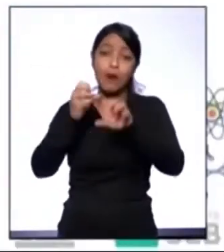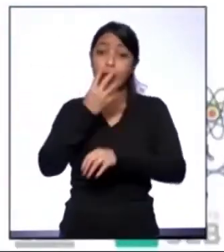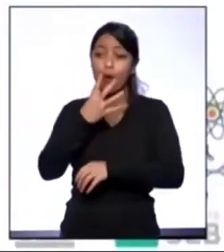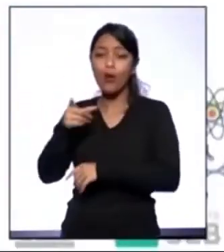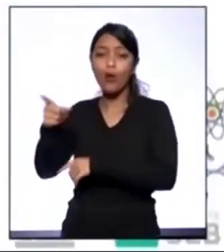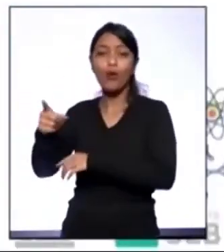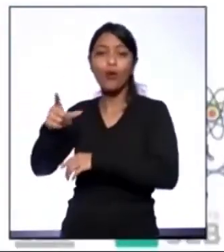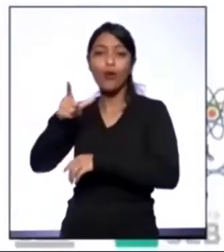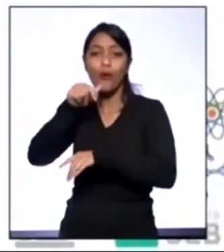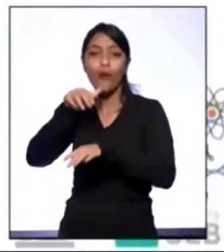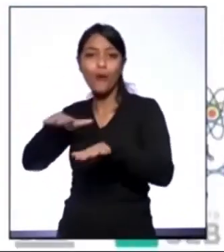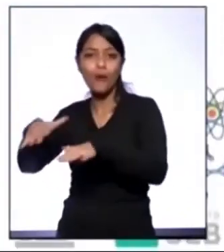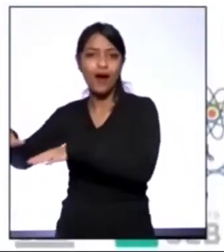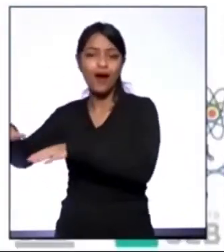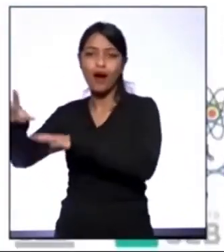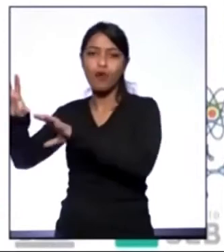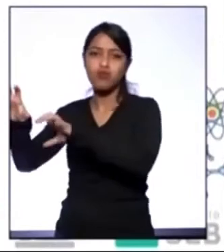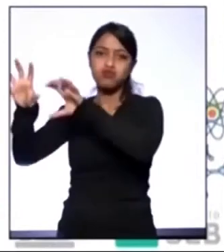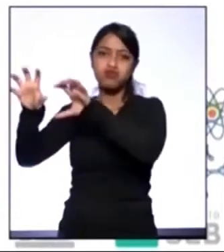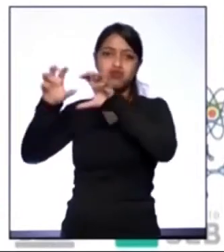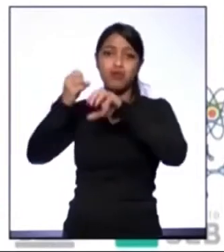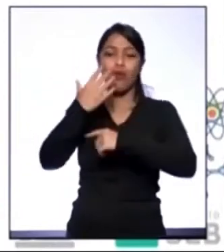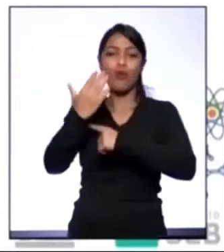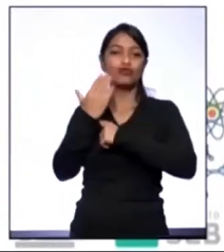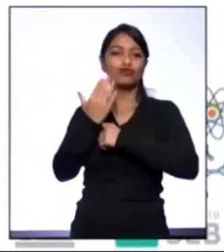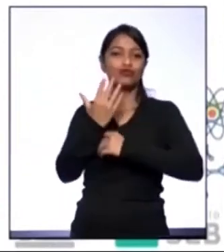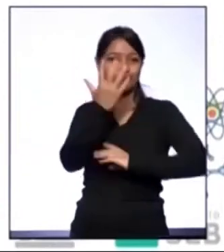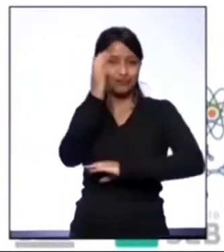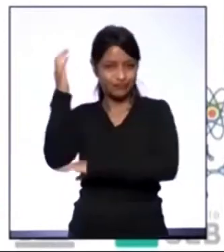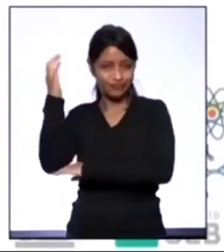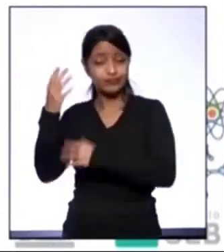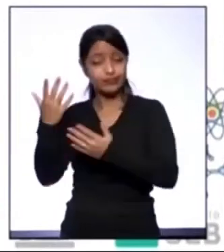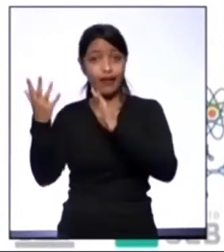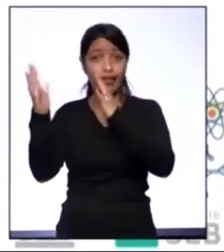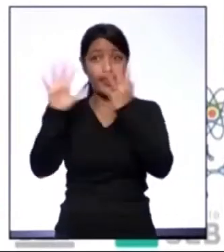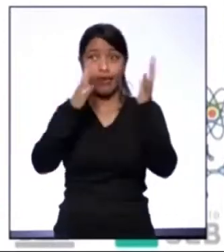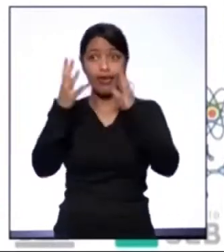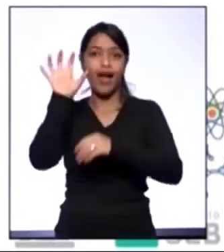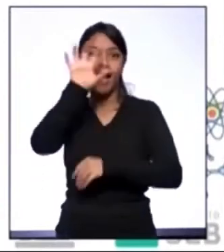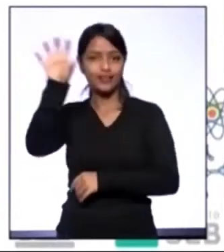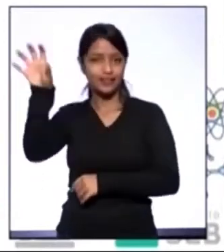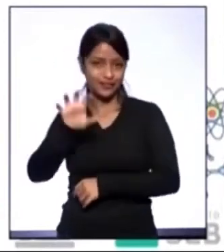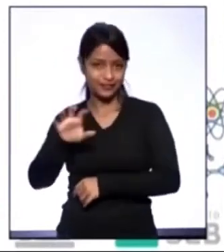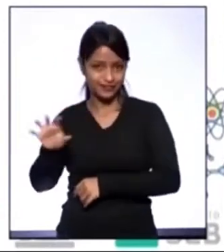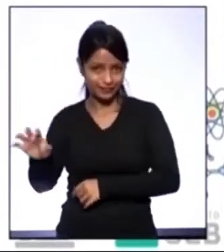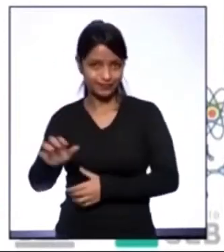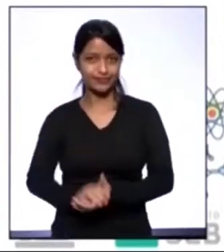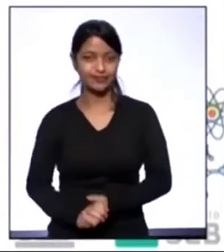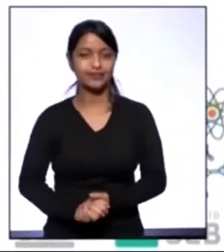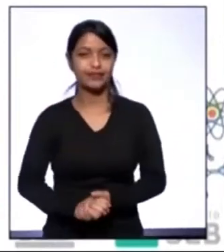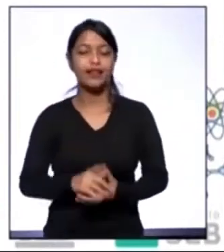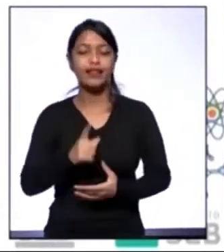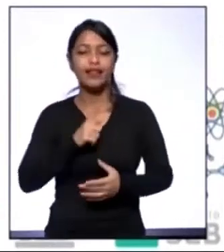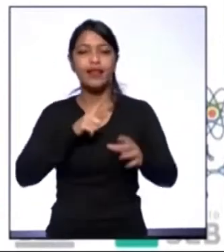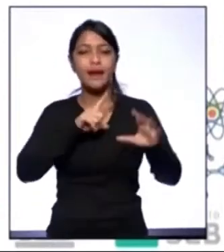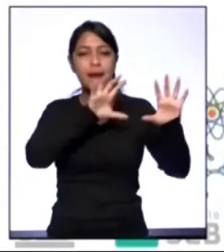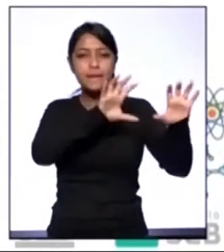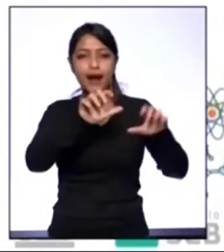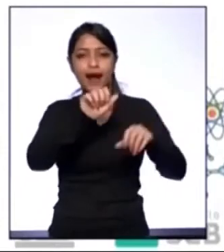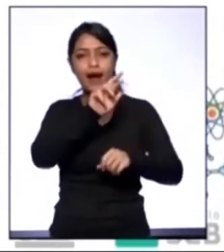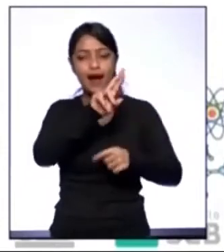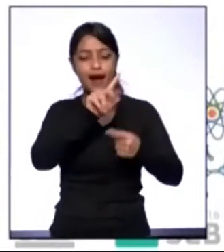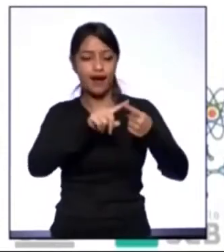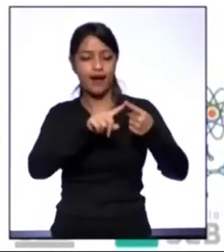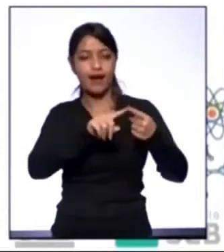oceano. Bom, esses são os tipos climáticos controlados por massas de ar equatoriais e